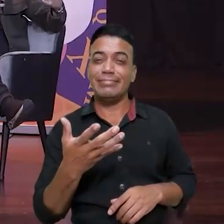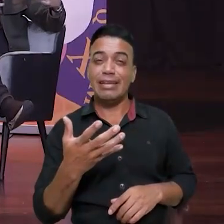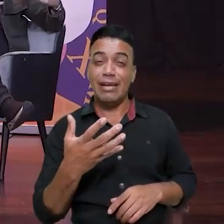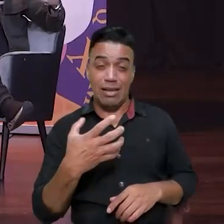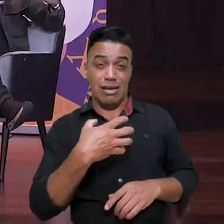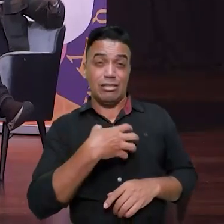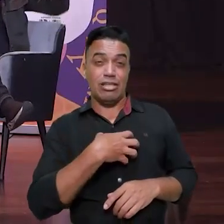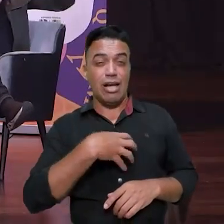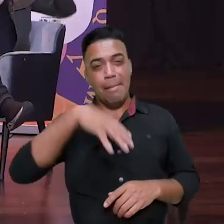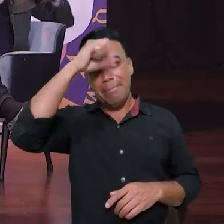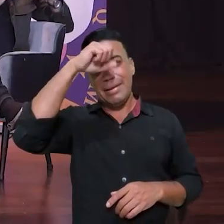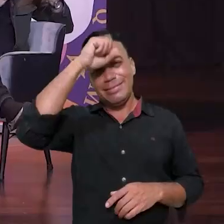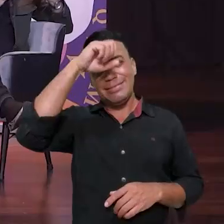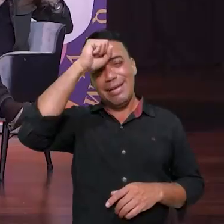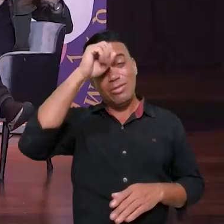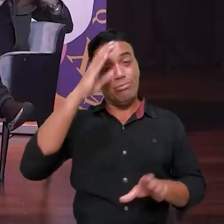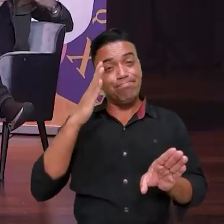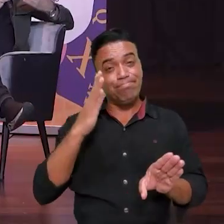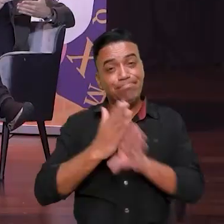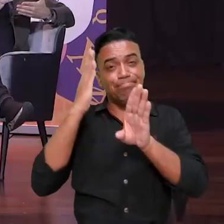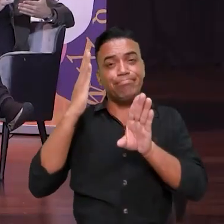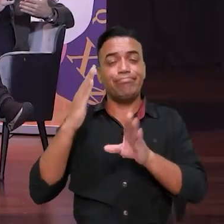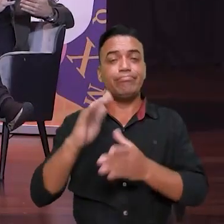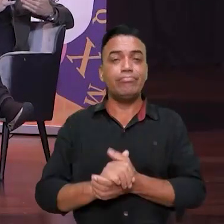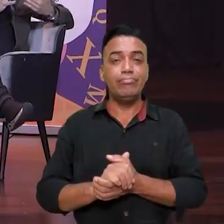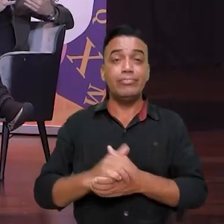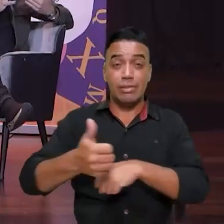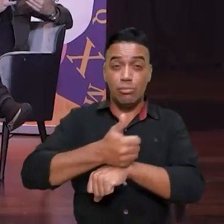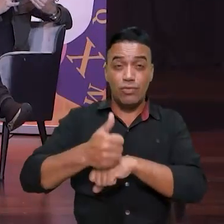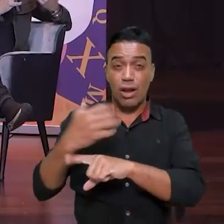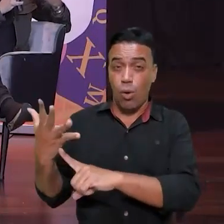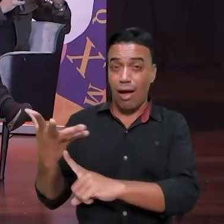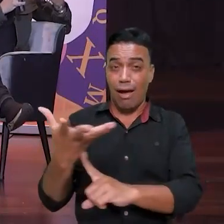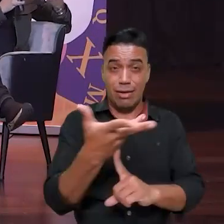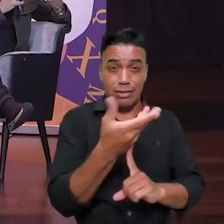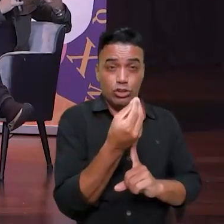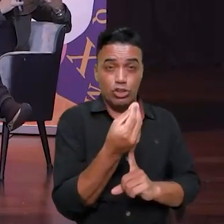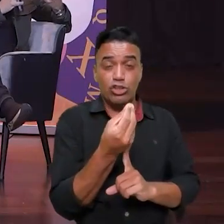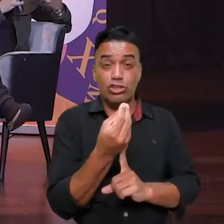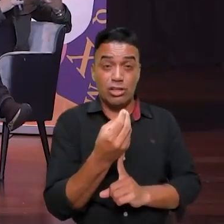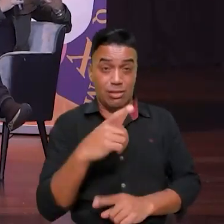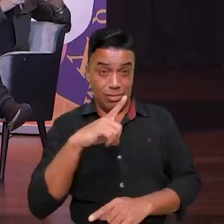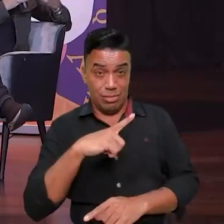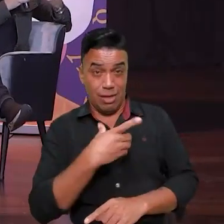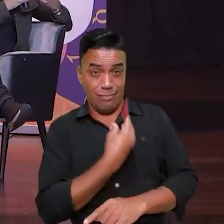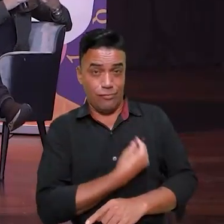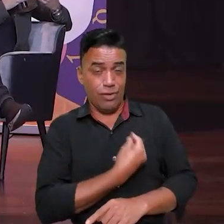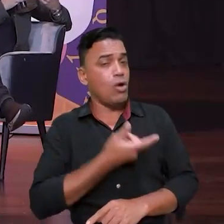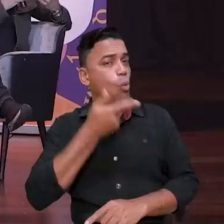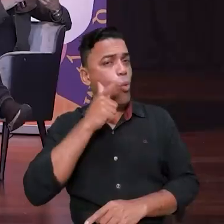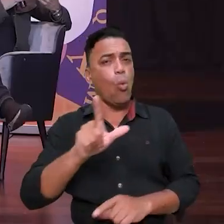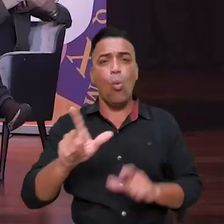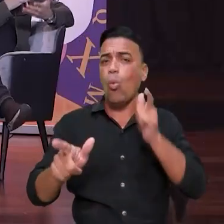do aprendizado, assim, eu descobri que, como artista, enquanto tiver um sopro de vida, eu